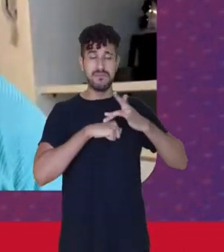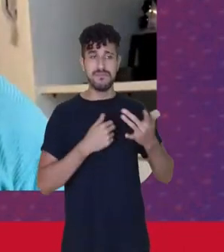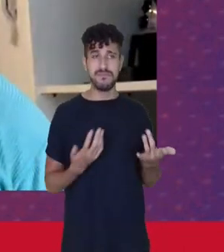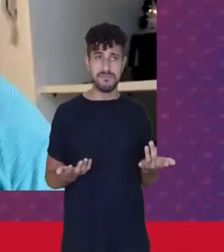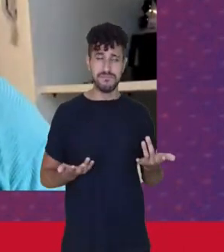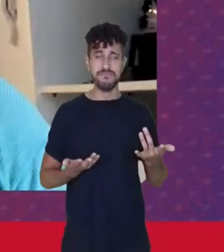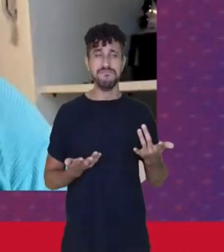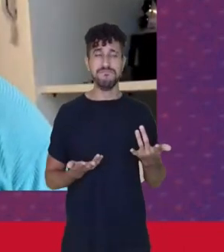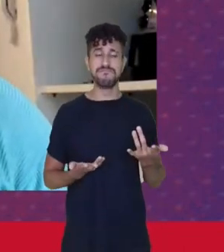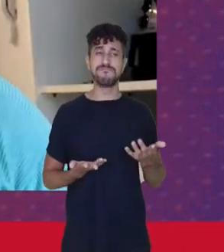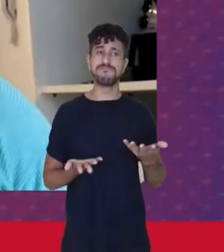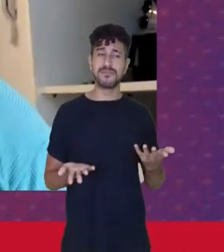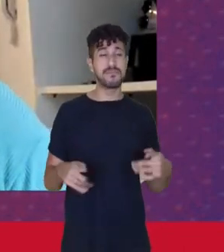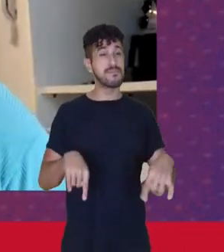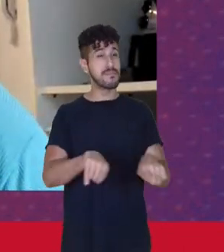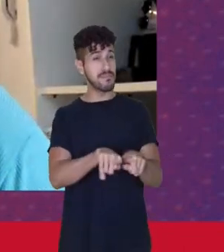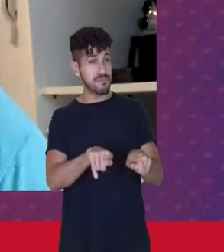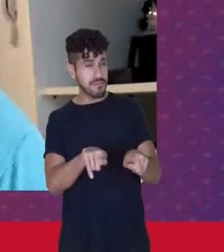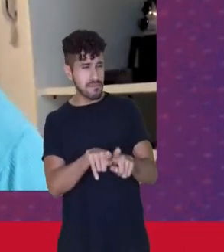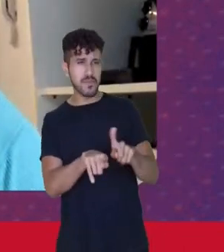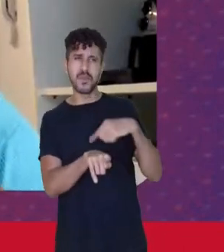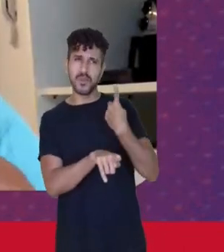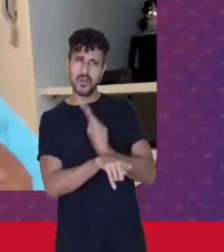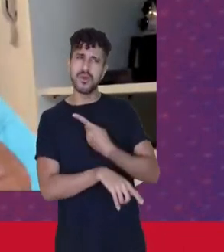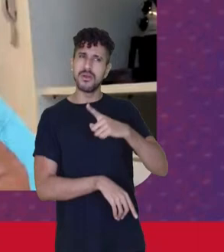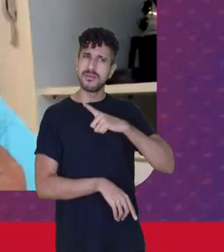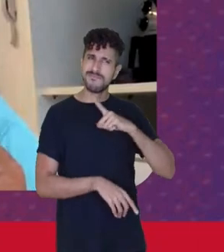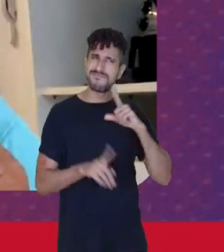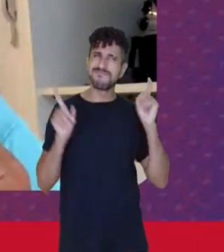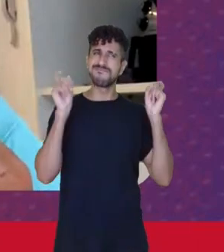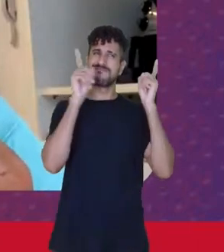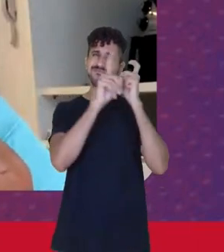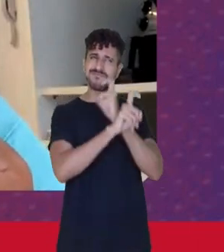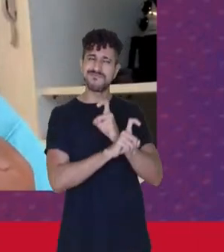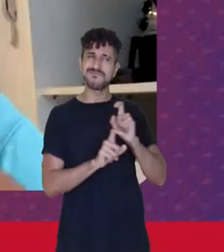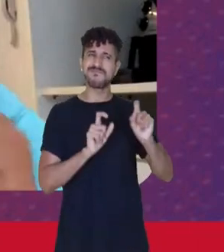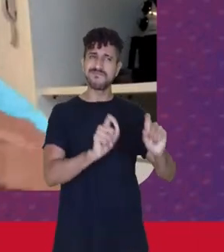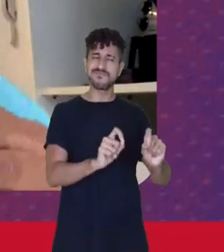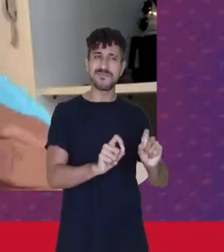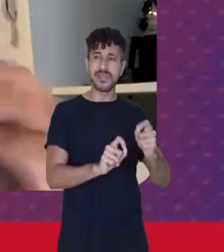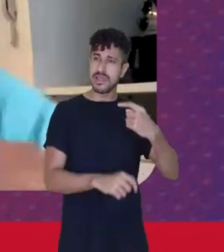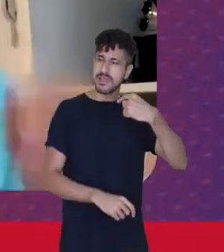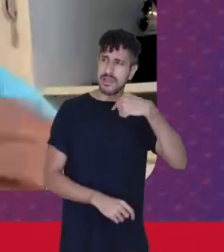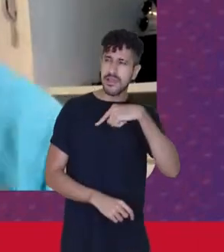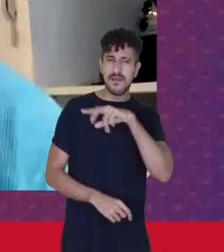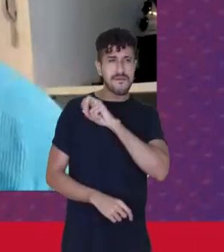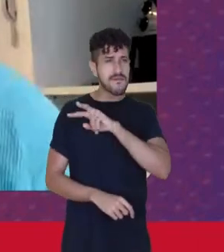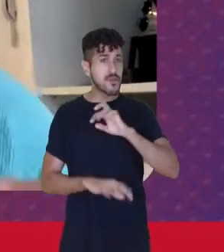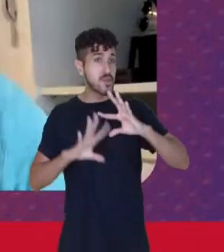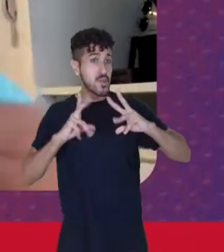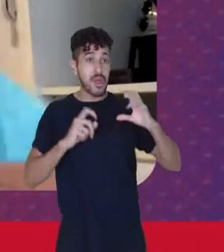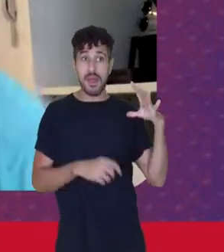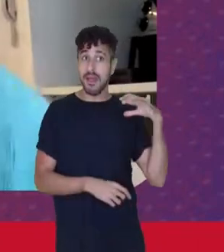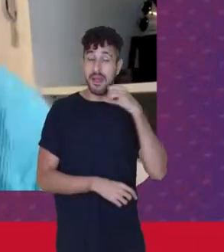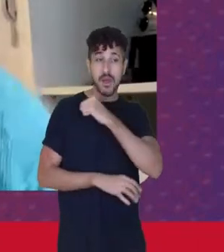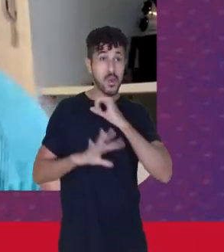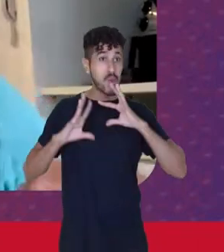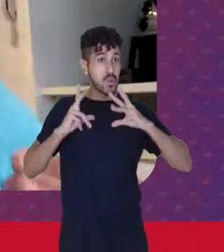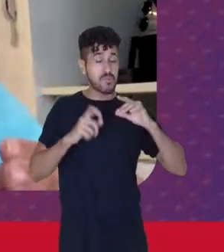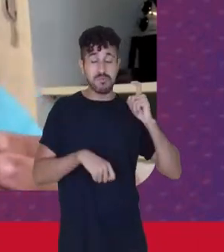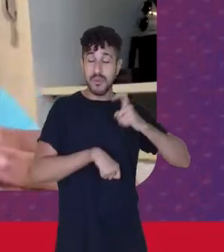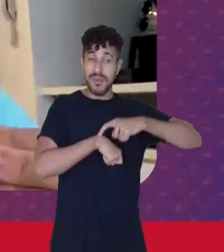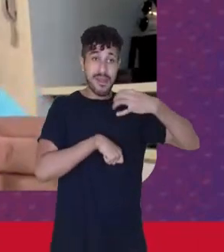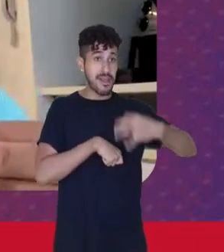tá? E também nós temos a dificuldade de ir acompanhando, porque é tudo muito rápido, é tudo muito